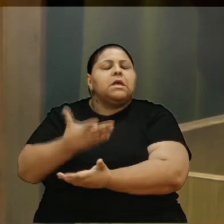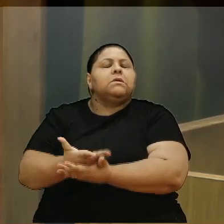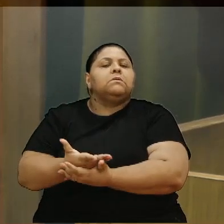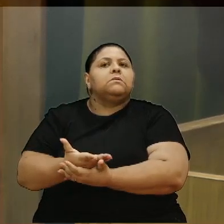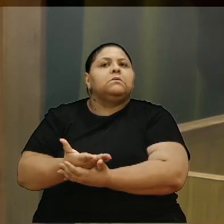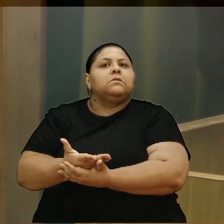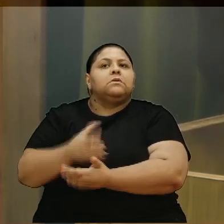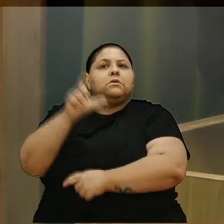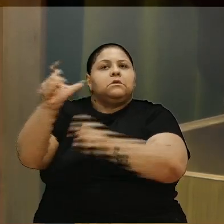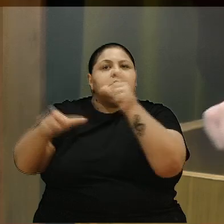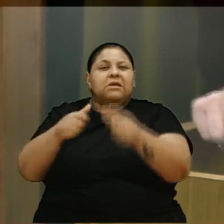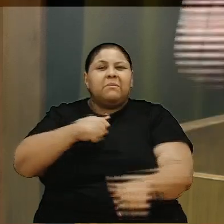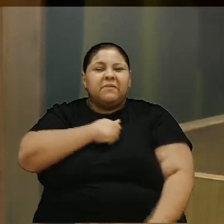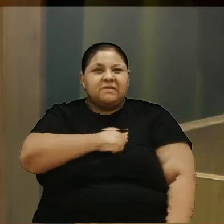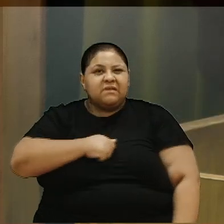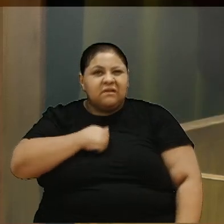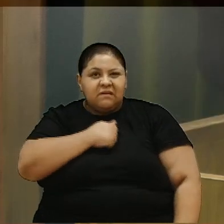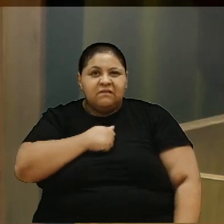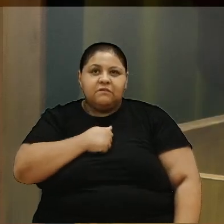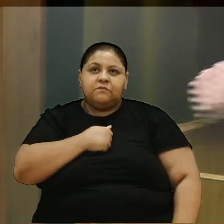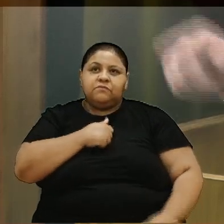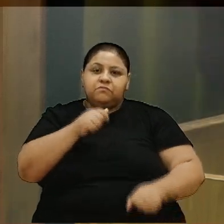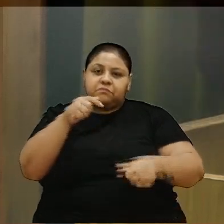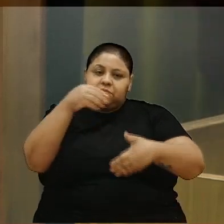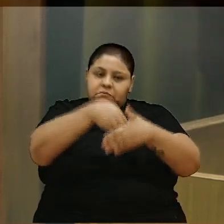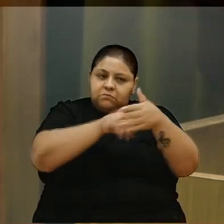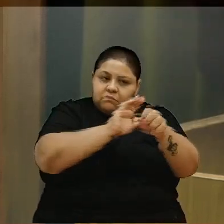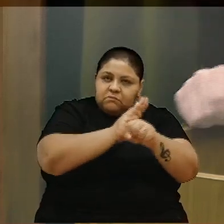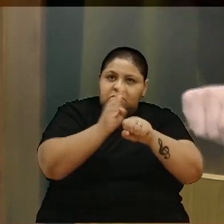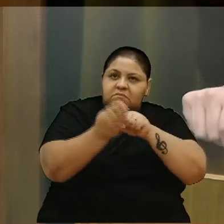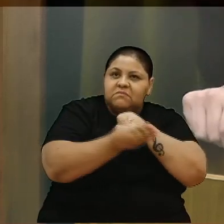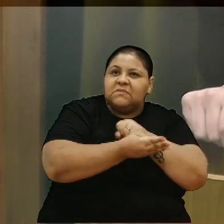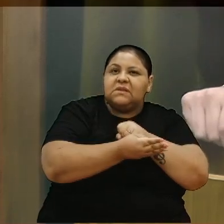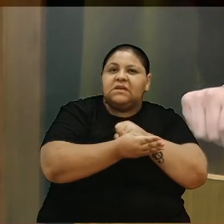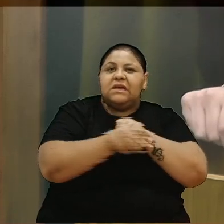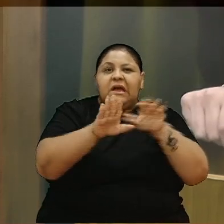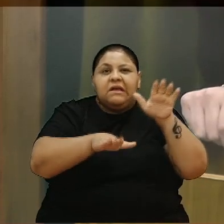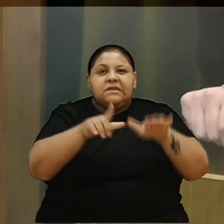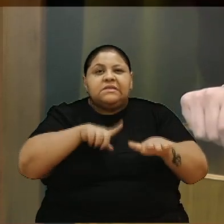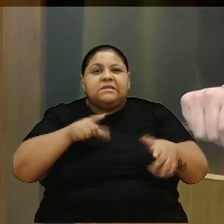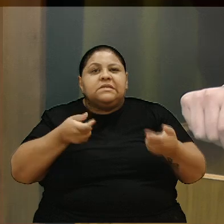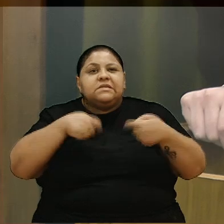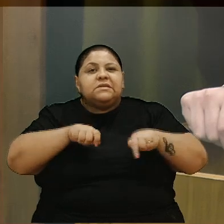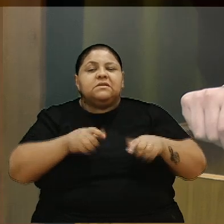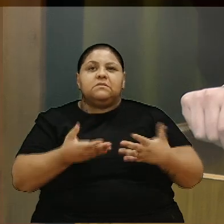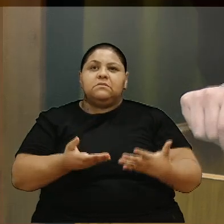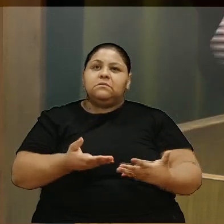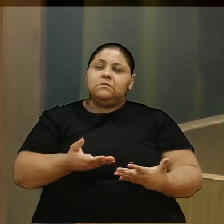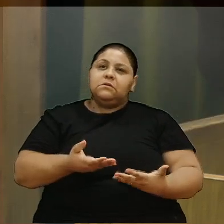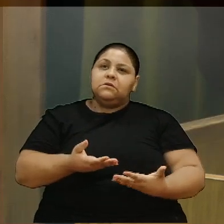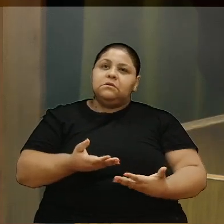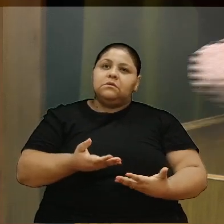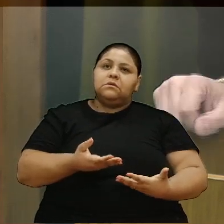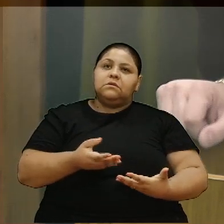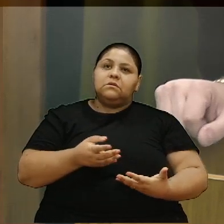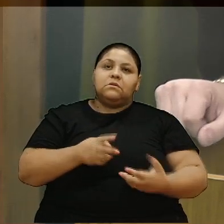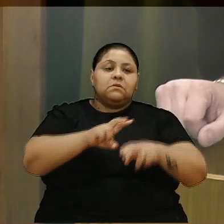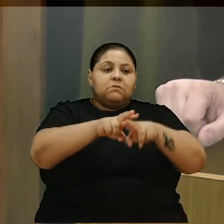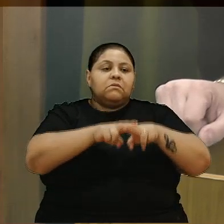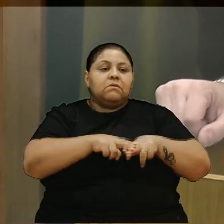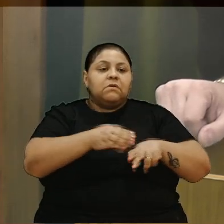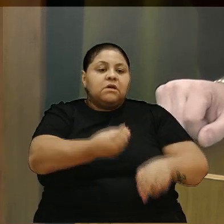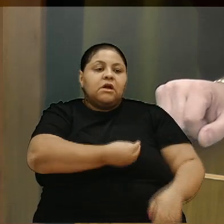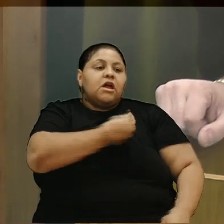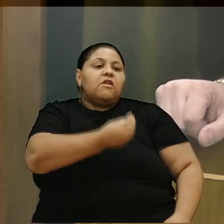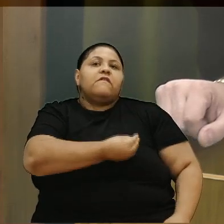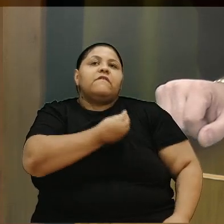E as pessoas humildes que estão lá no bairro, às vezes passando necessidade, não é por isso que elas querem viver às